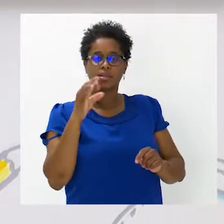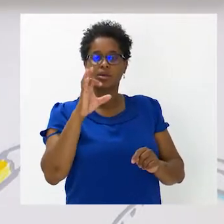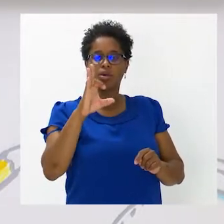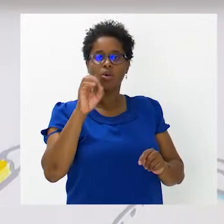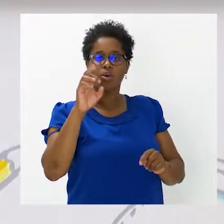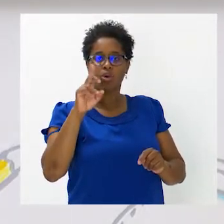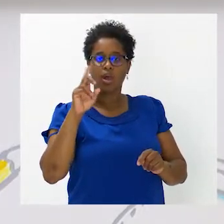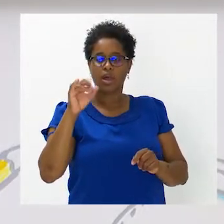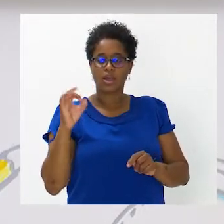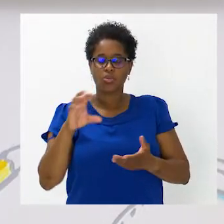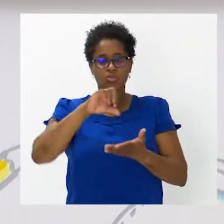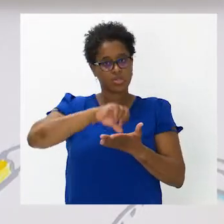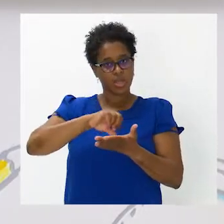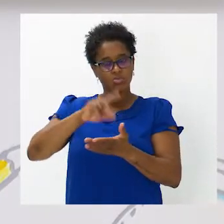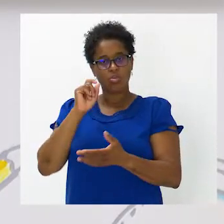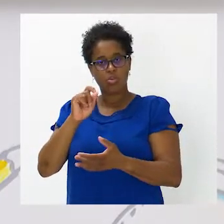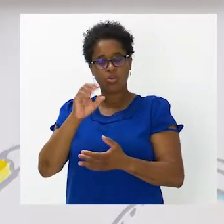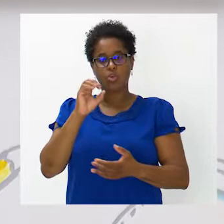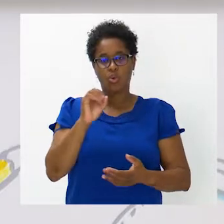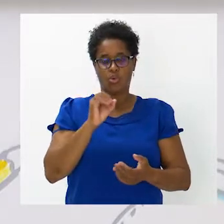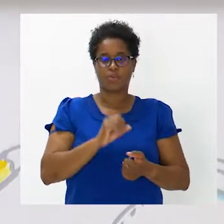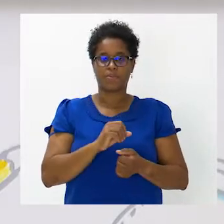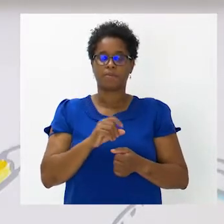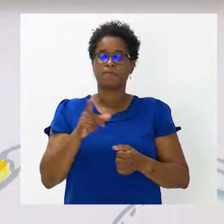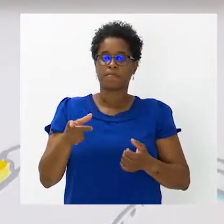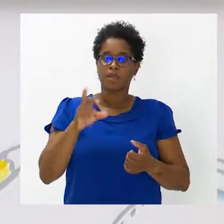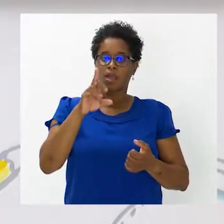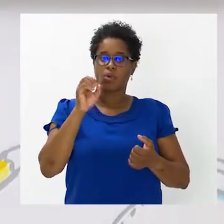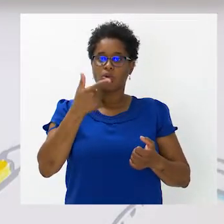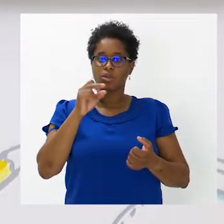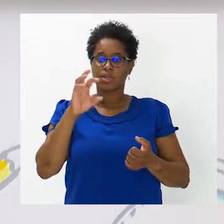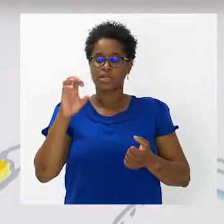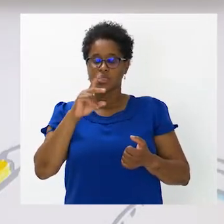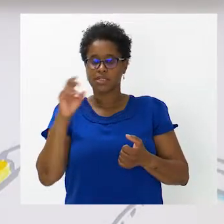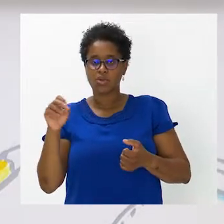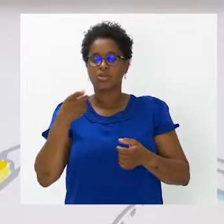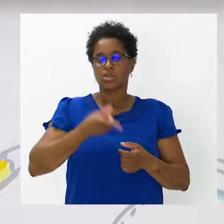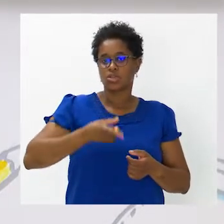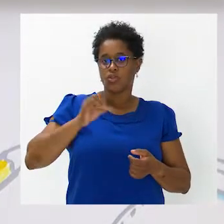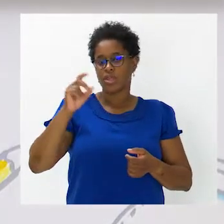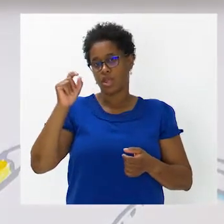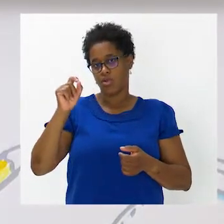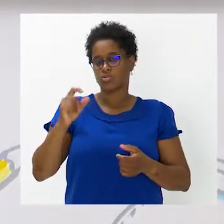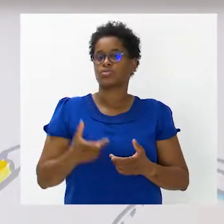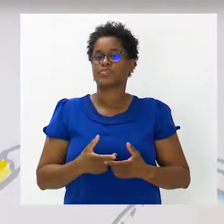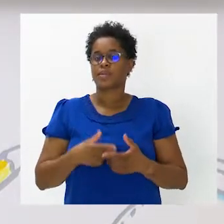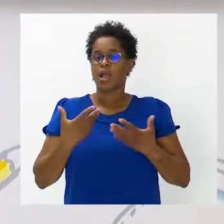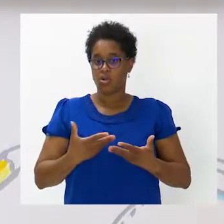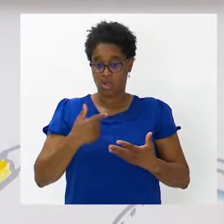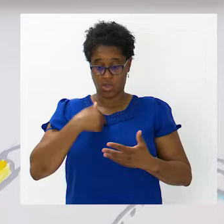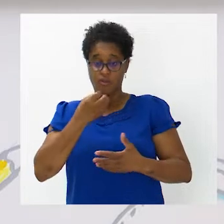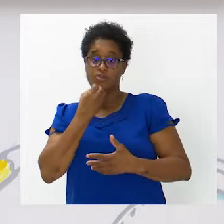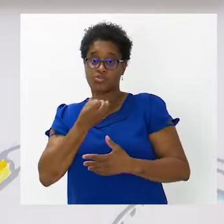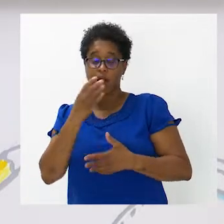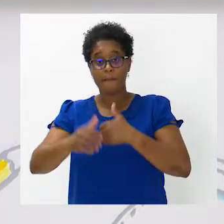o centro no ponto O e a rotação de 90 graus. Bom, agora eu